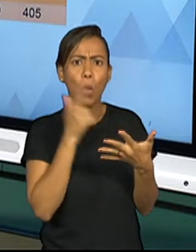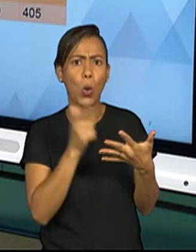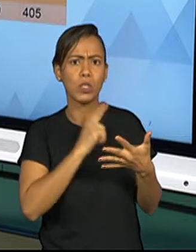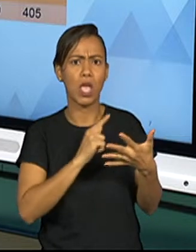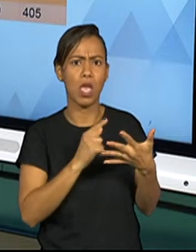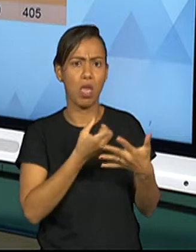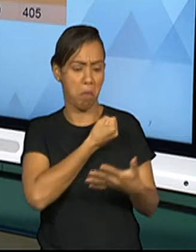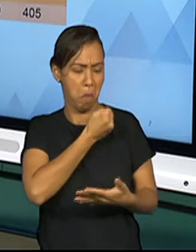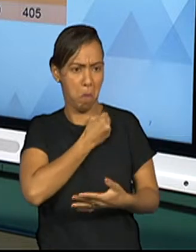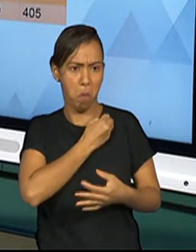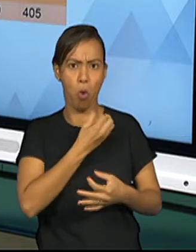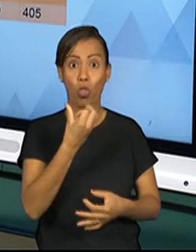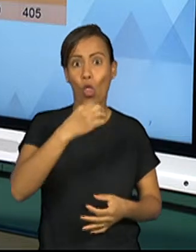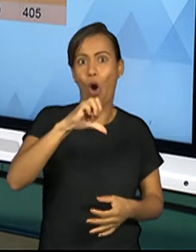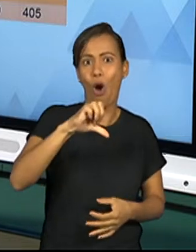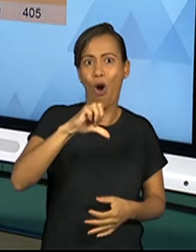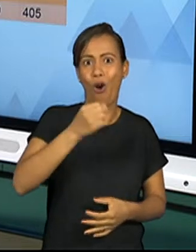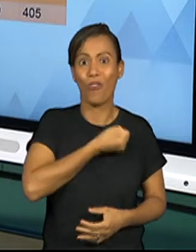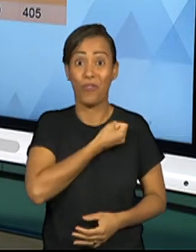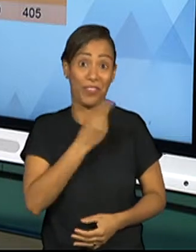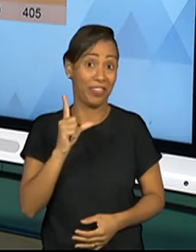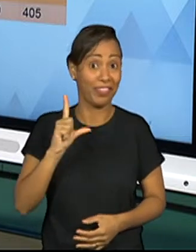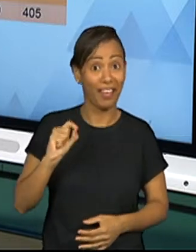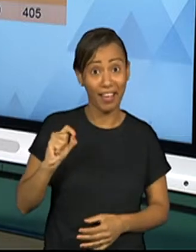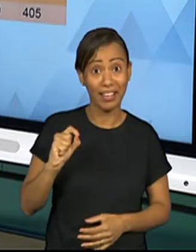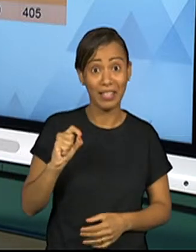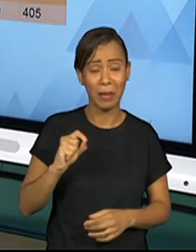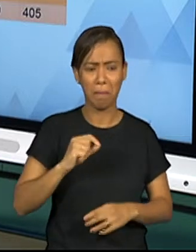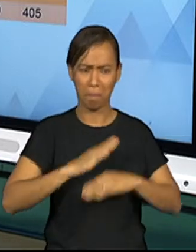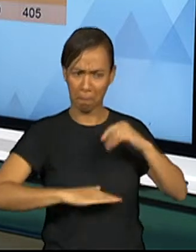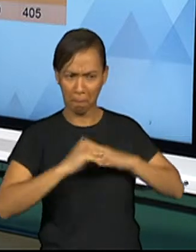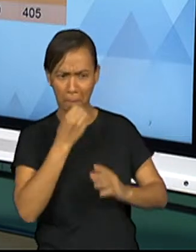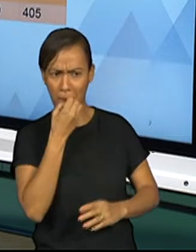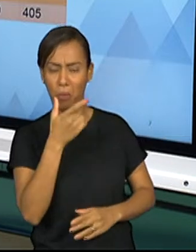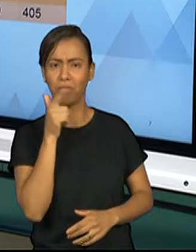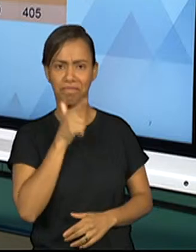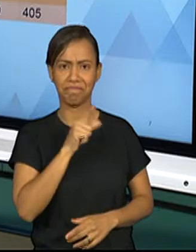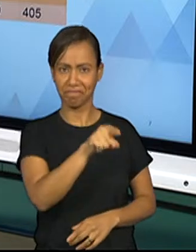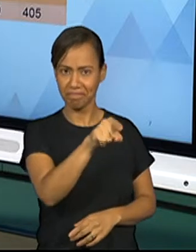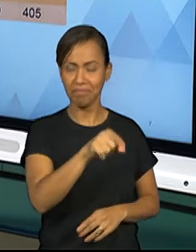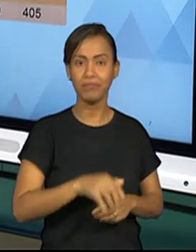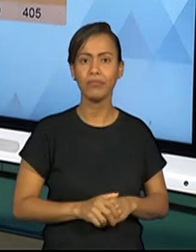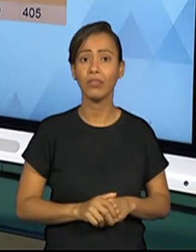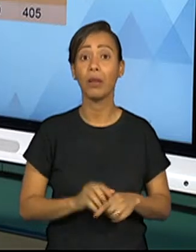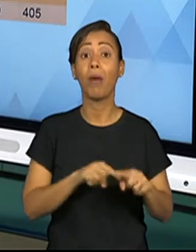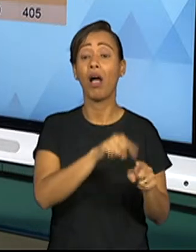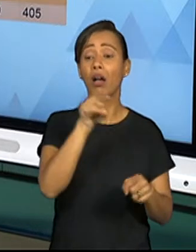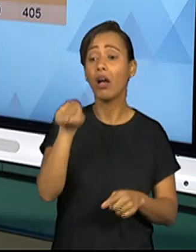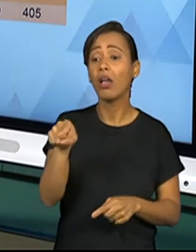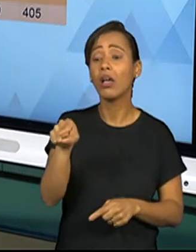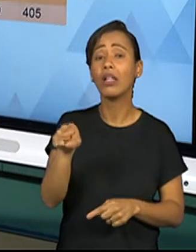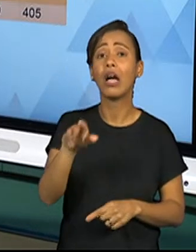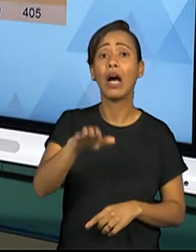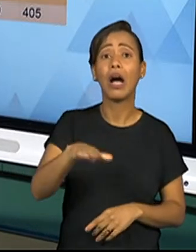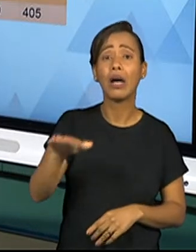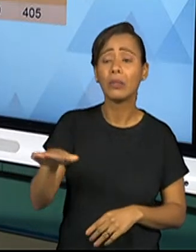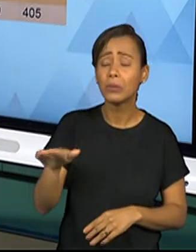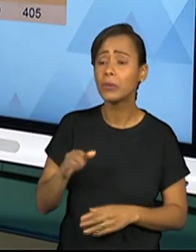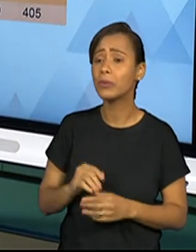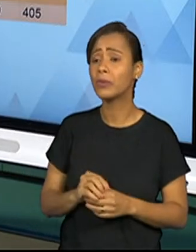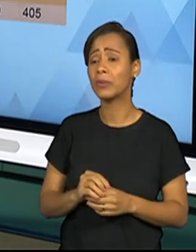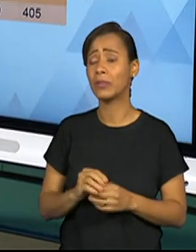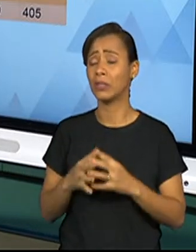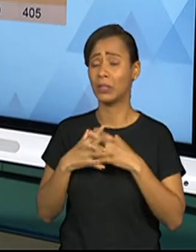Ele tira uma nota 9, uma nota 10, mas ele é um aluno muito bom. E você também tem aquele aluno que às vezes tem